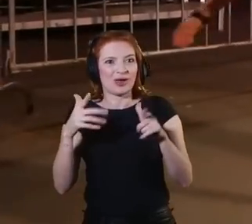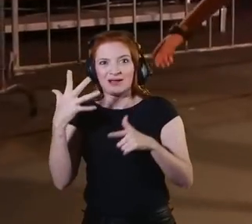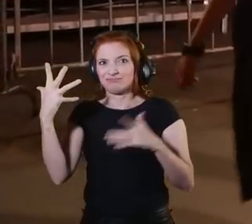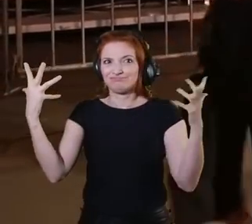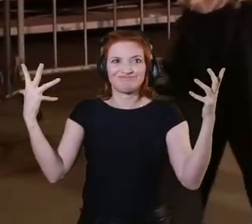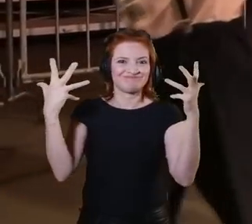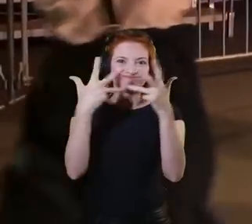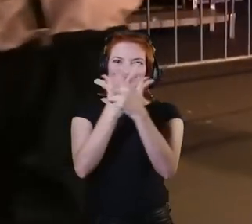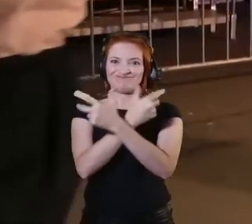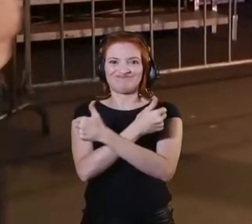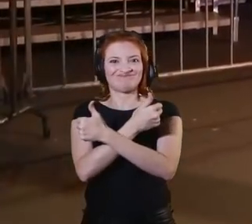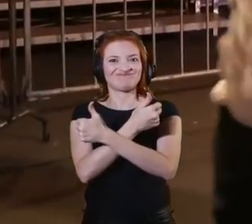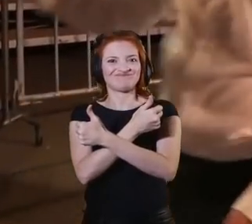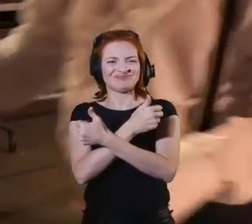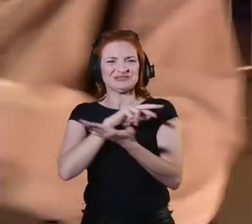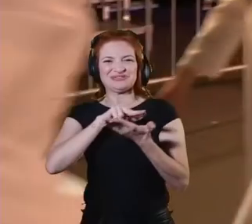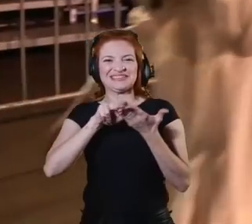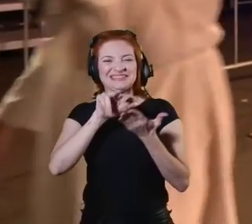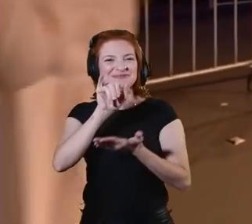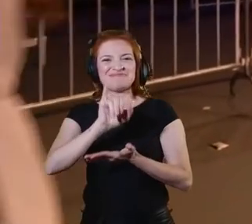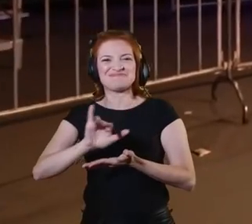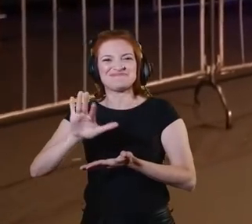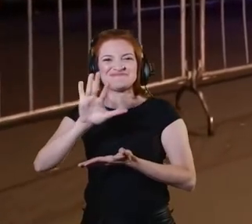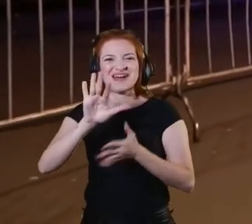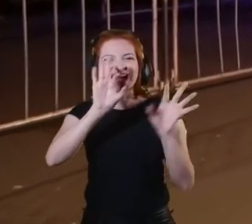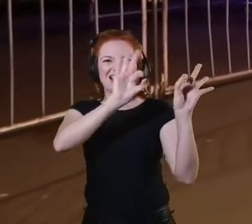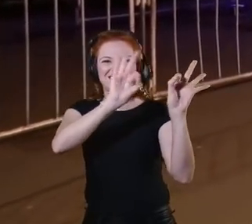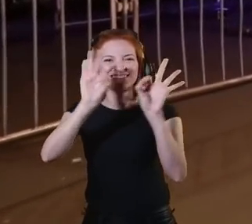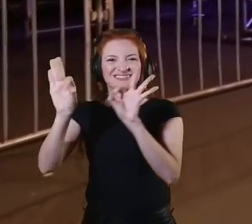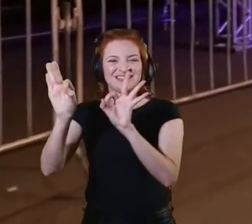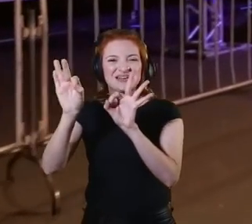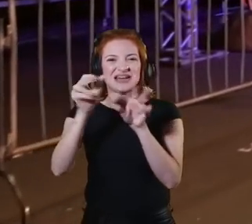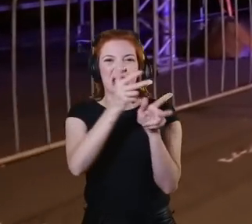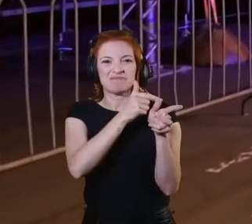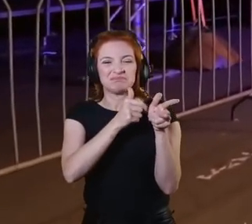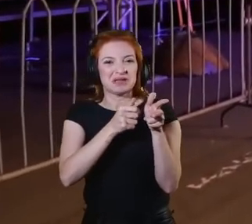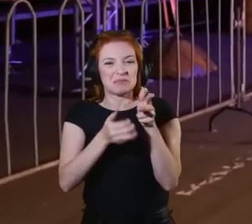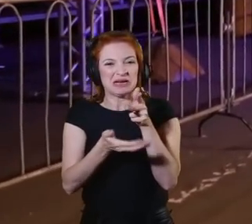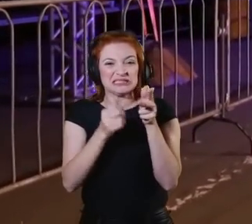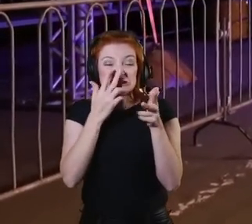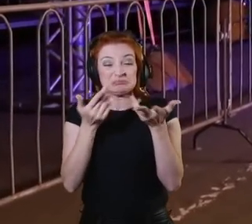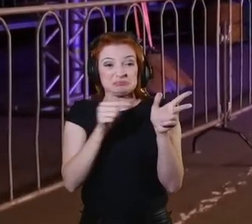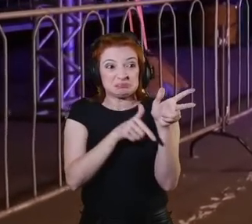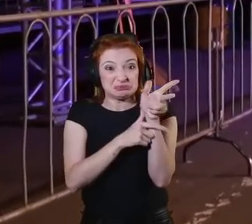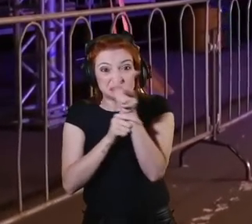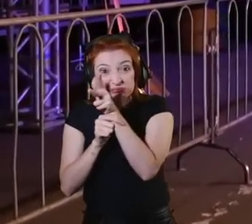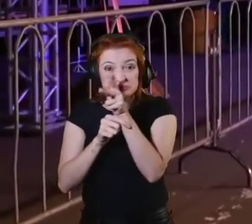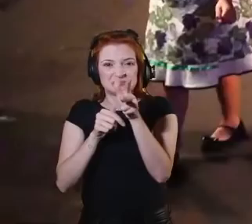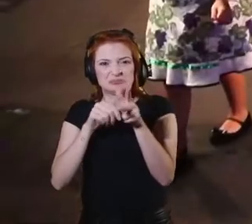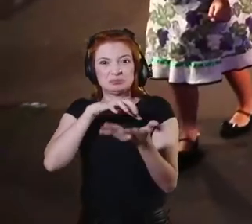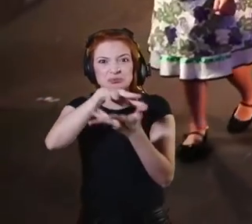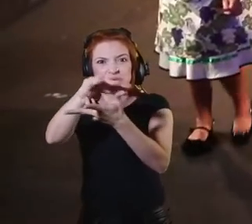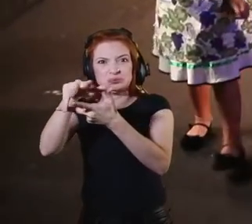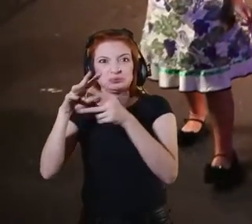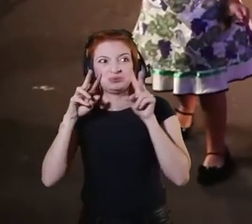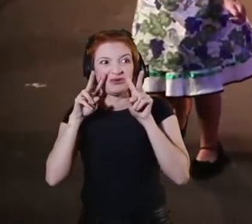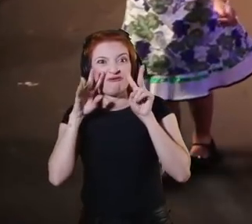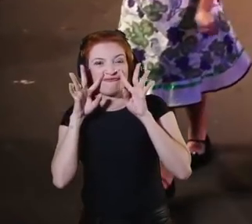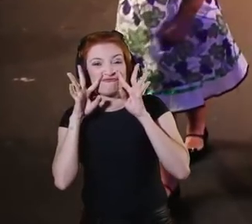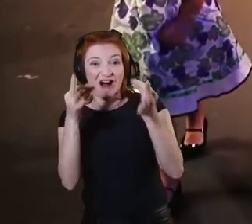belo, de tantas imagens que a gente está reproduzindo para o mundo, Cleber. E a gente fala tanto das crianças